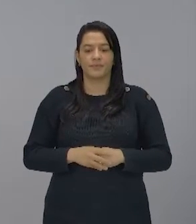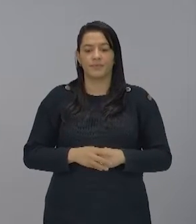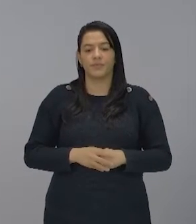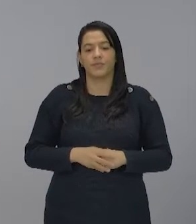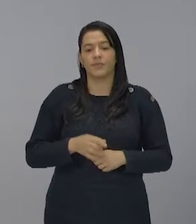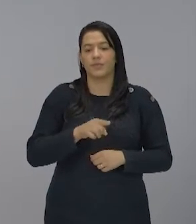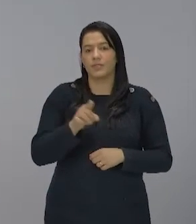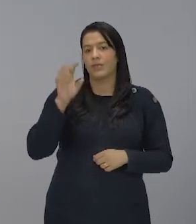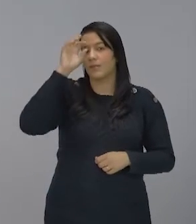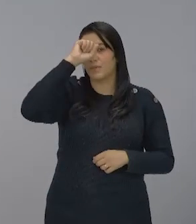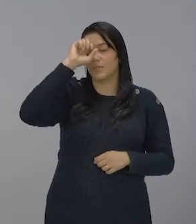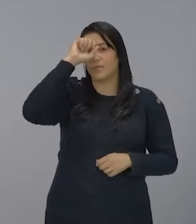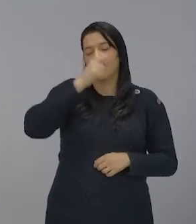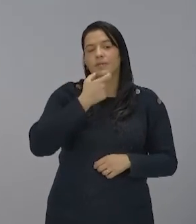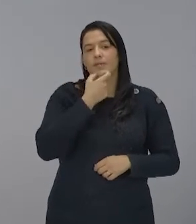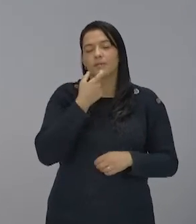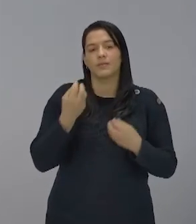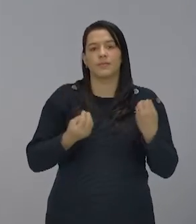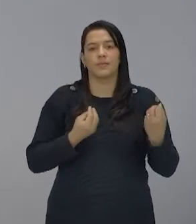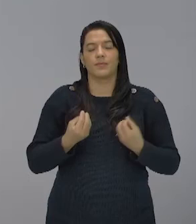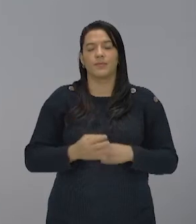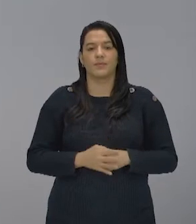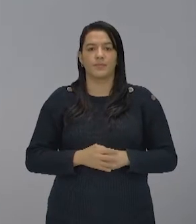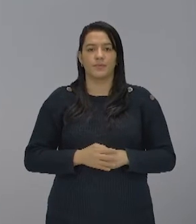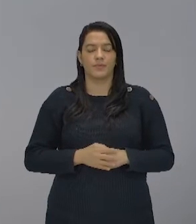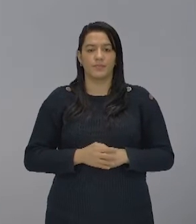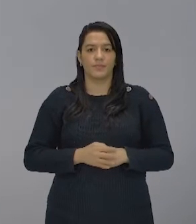que você aprendeu inglês?